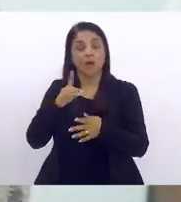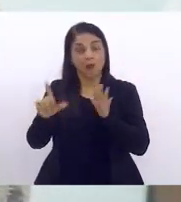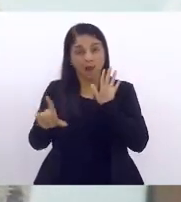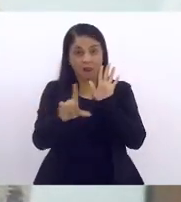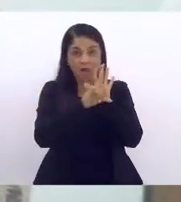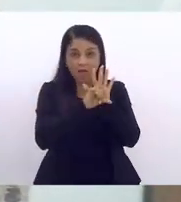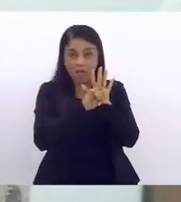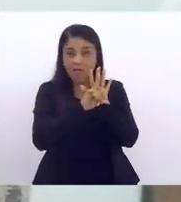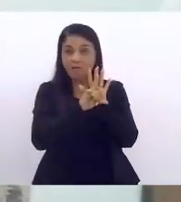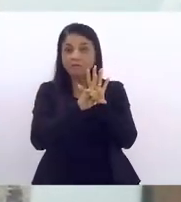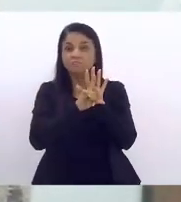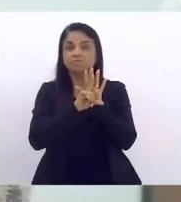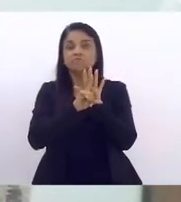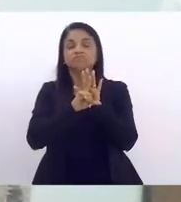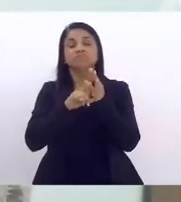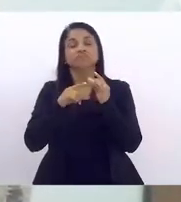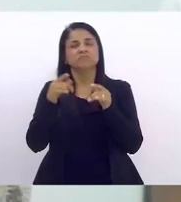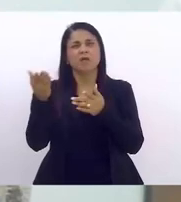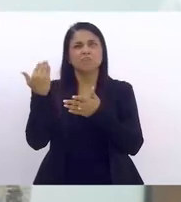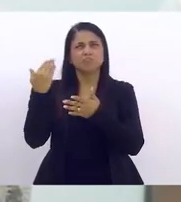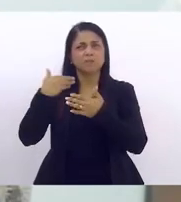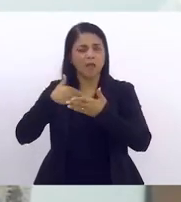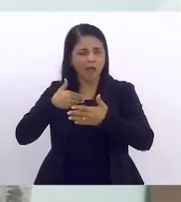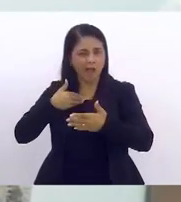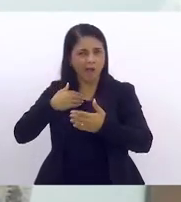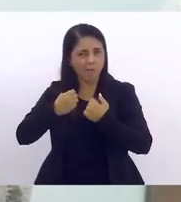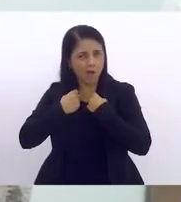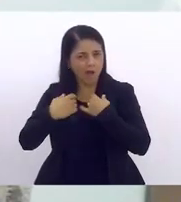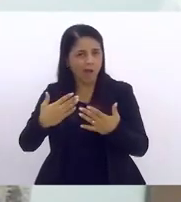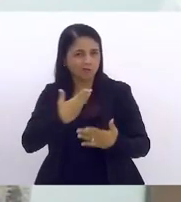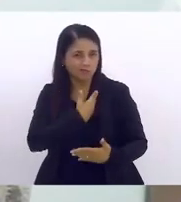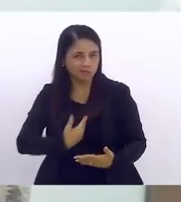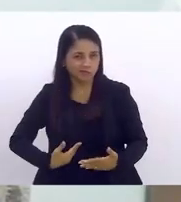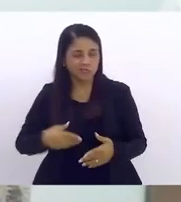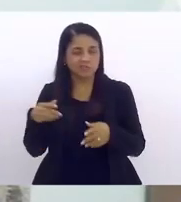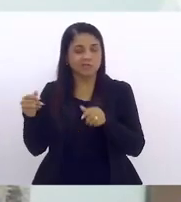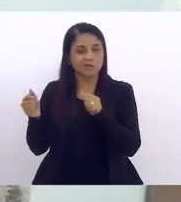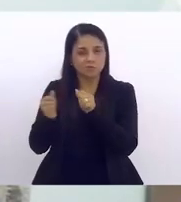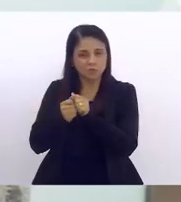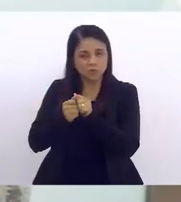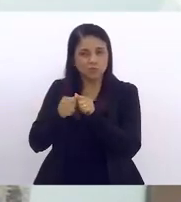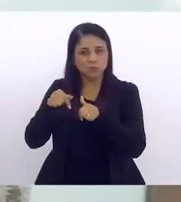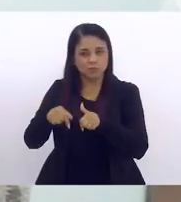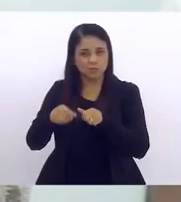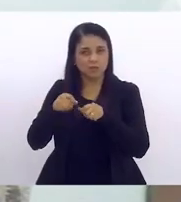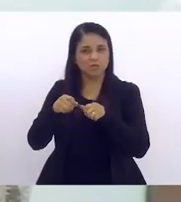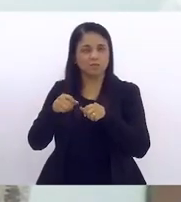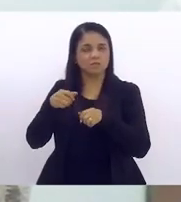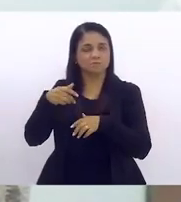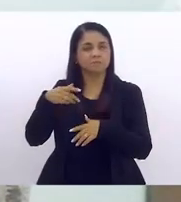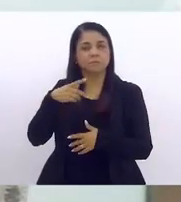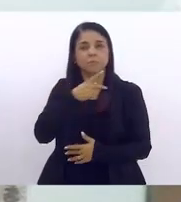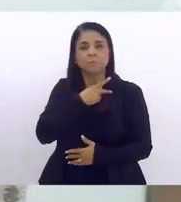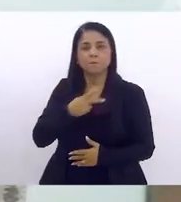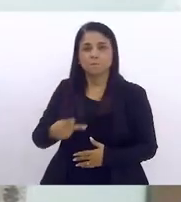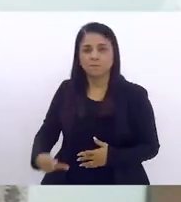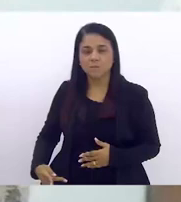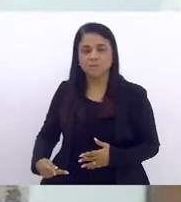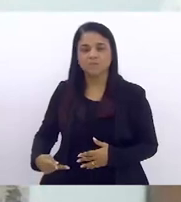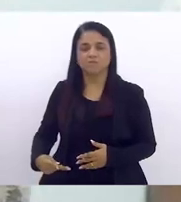isso, fizemos recentemente uma audiência, estava aqui conosco o presidente